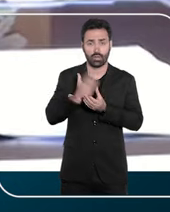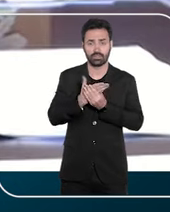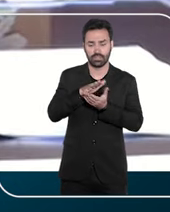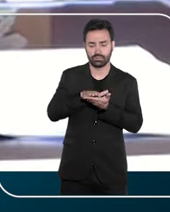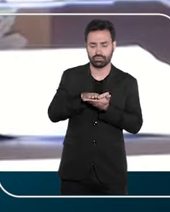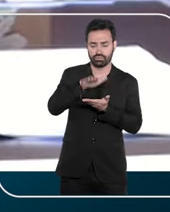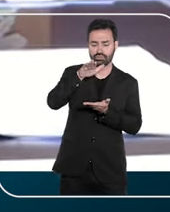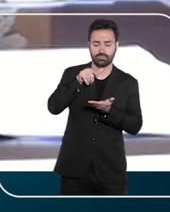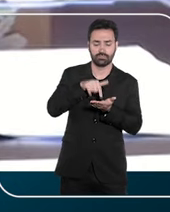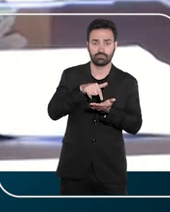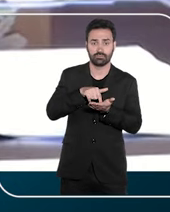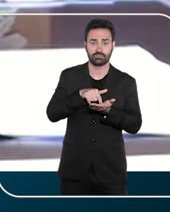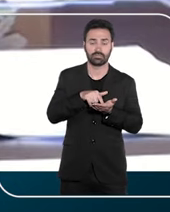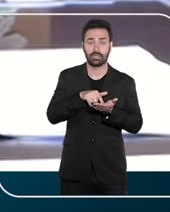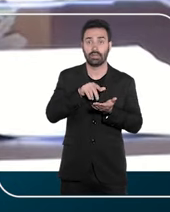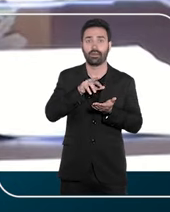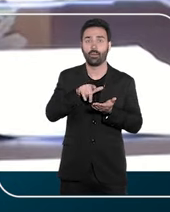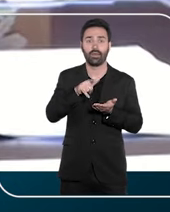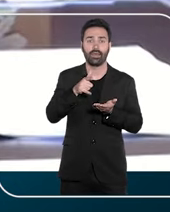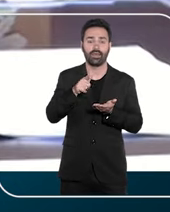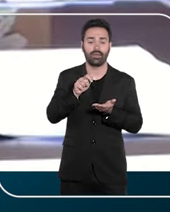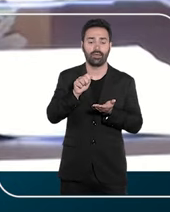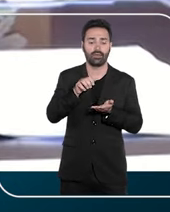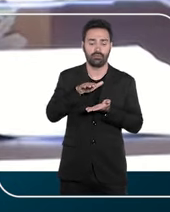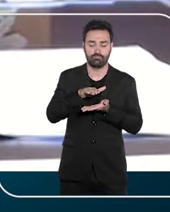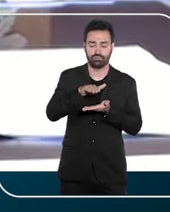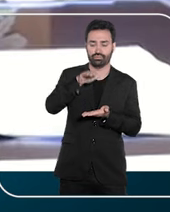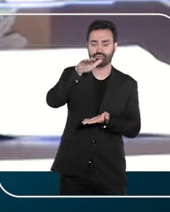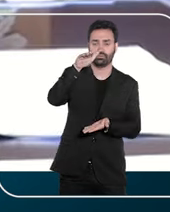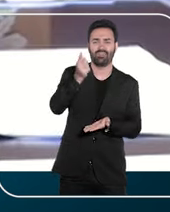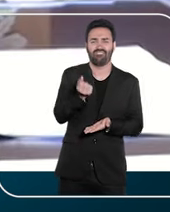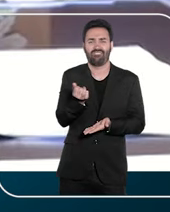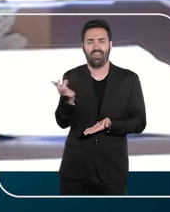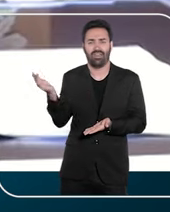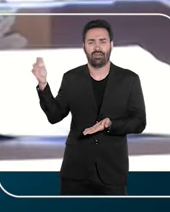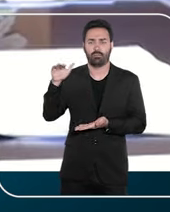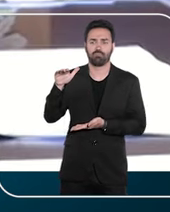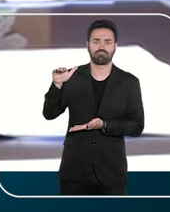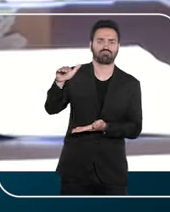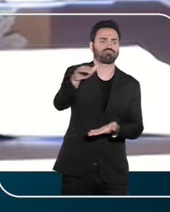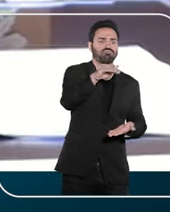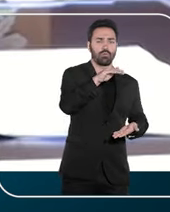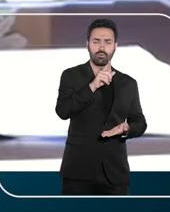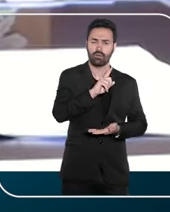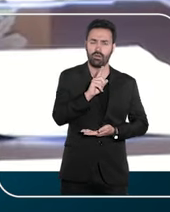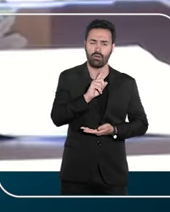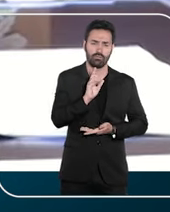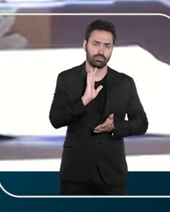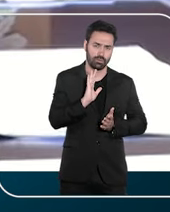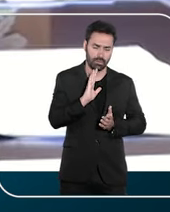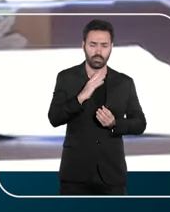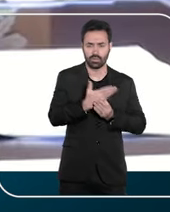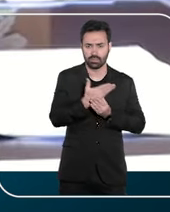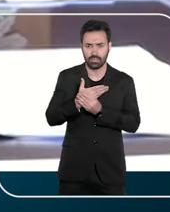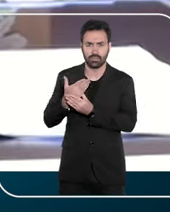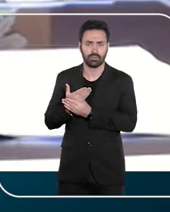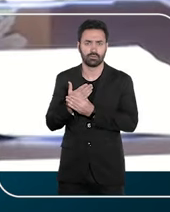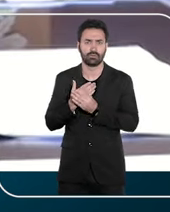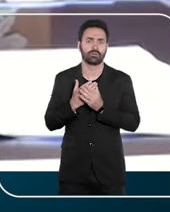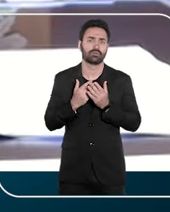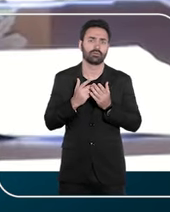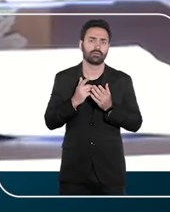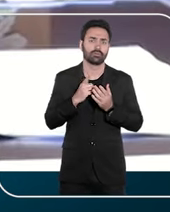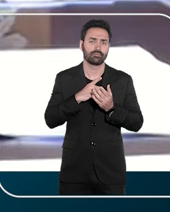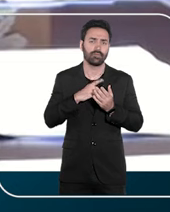de massa, o que é absolutamente diferente, né? As demandas de massa que a gente tem aí, casos com telefônica,